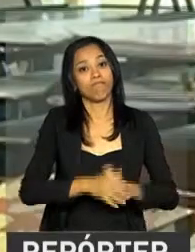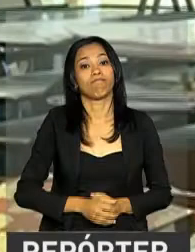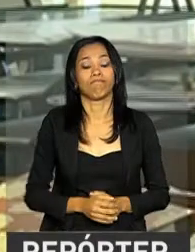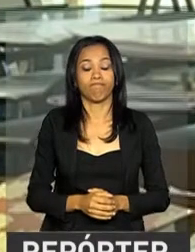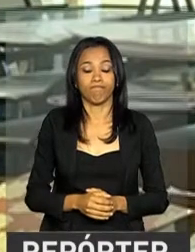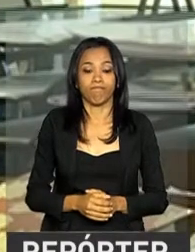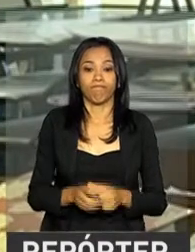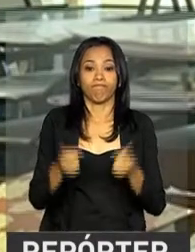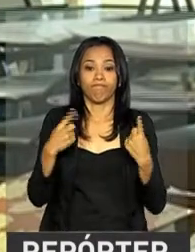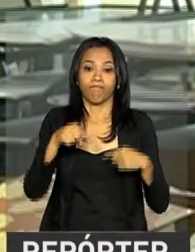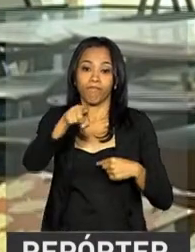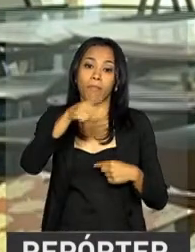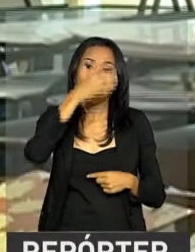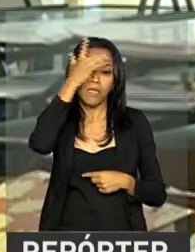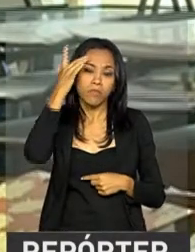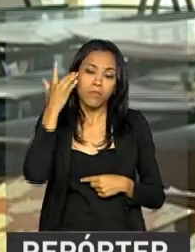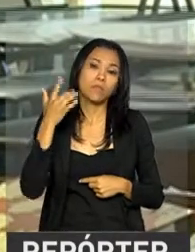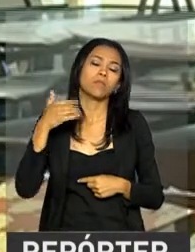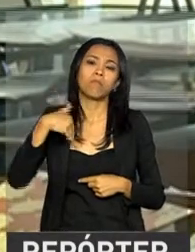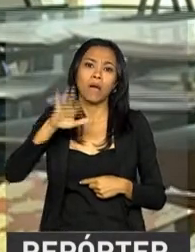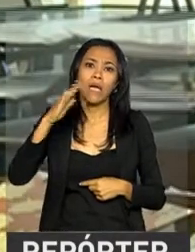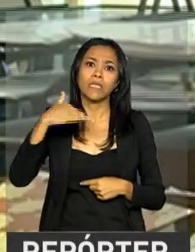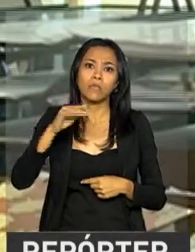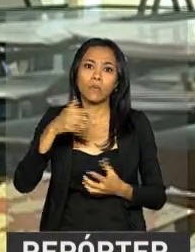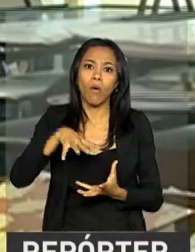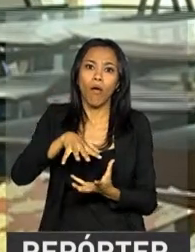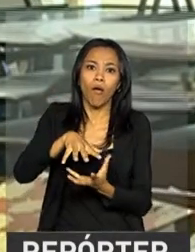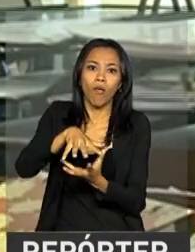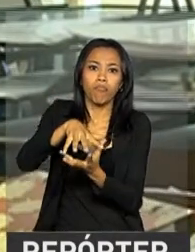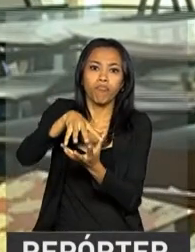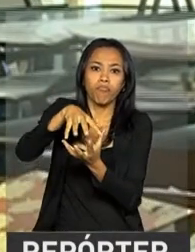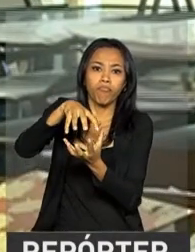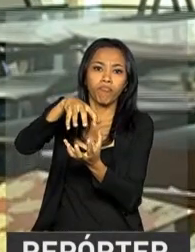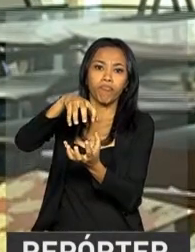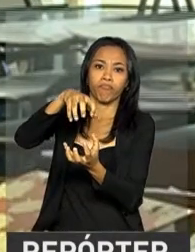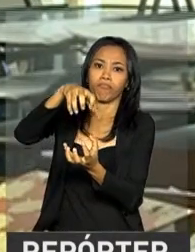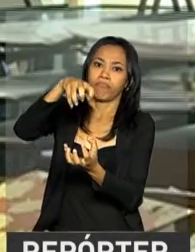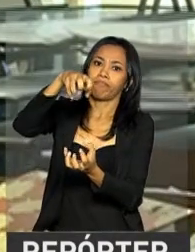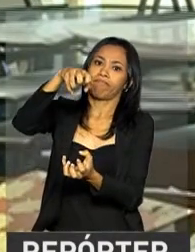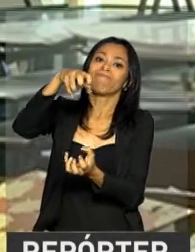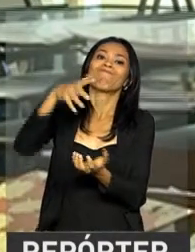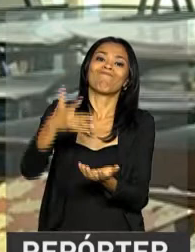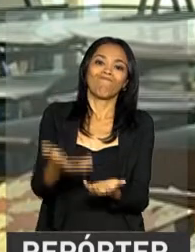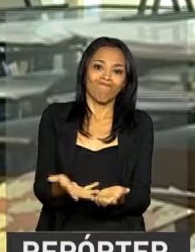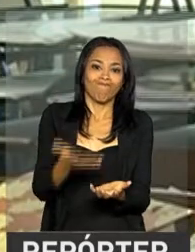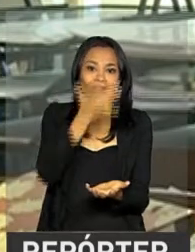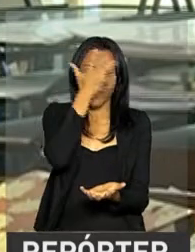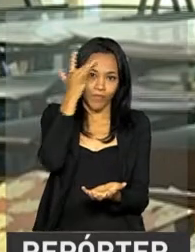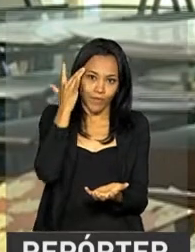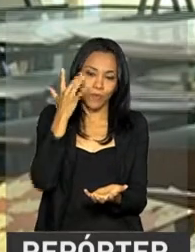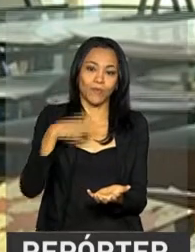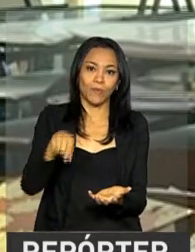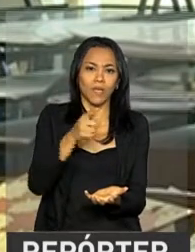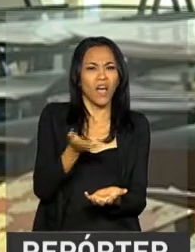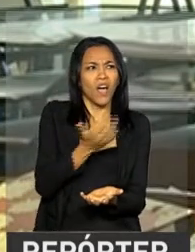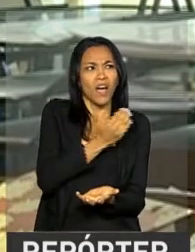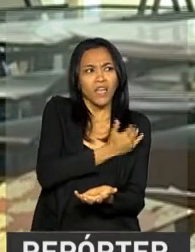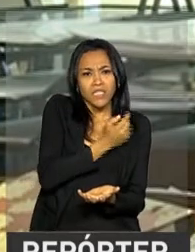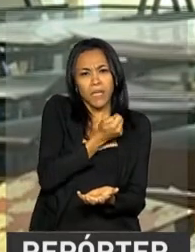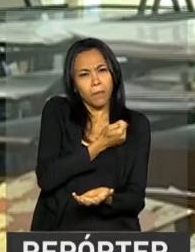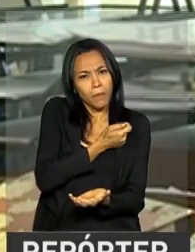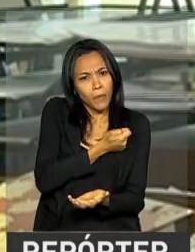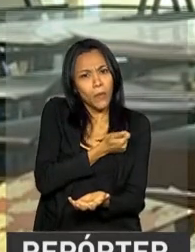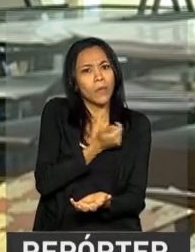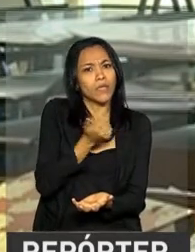mais pessoas estão chegando no topo da pirâmide etária né que até então não eram poucas pessoas que